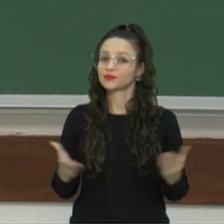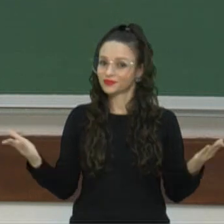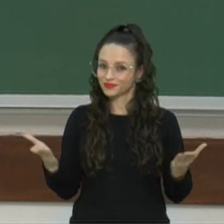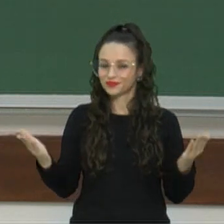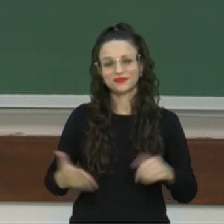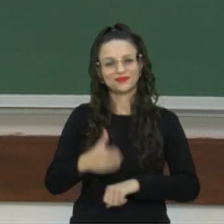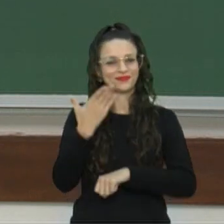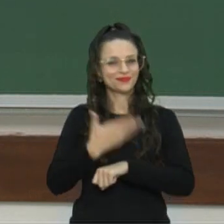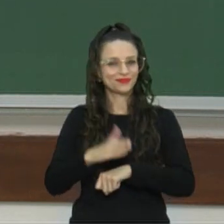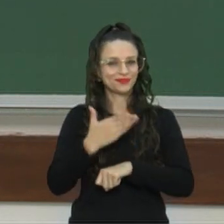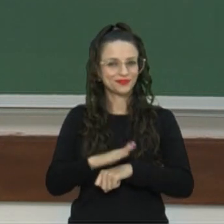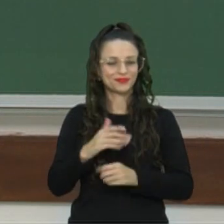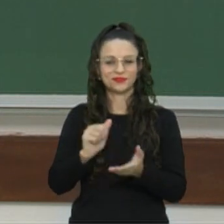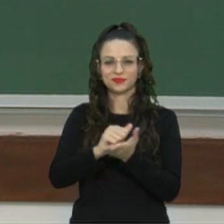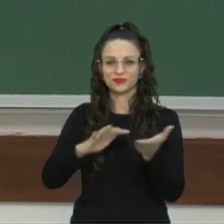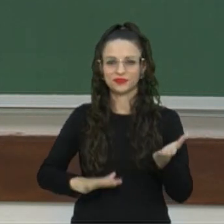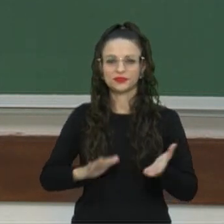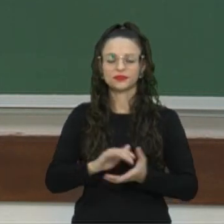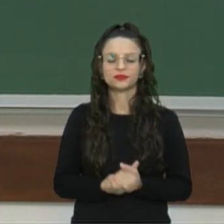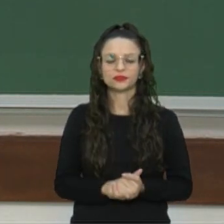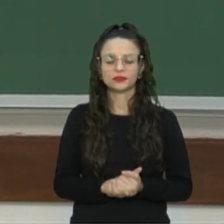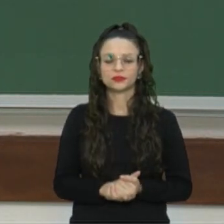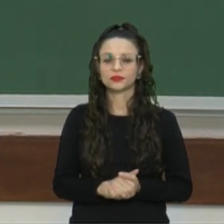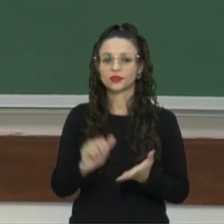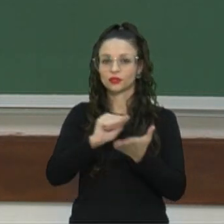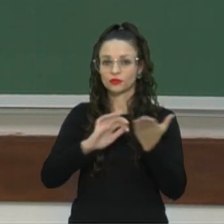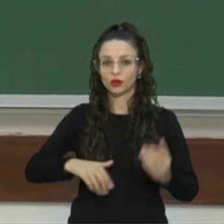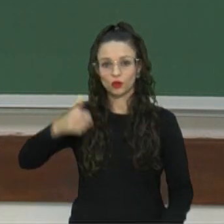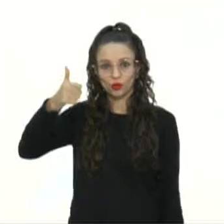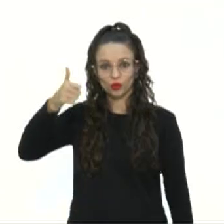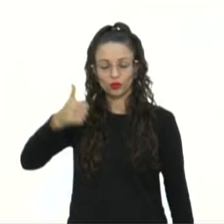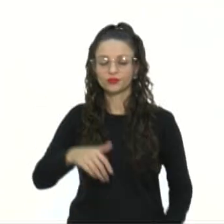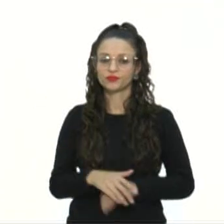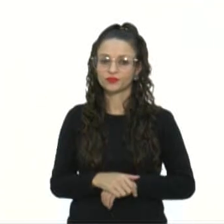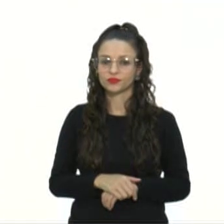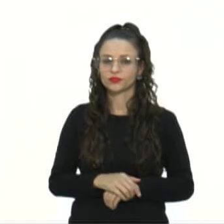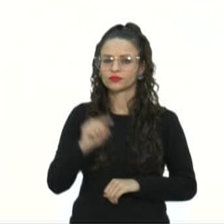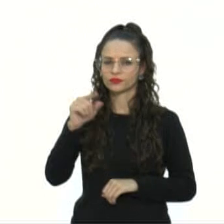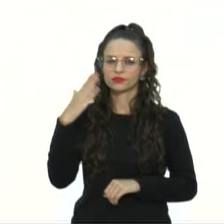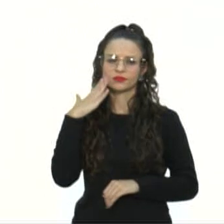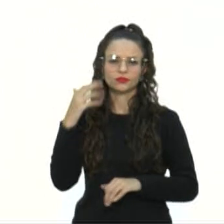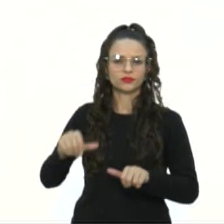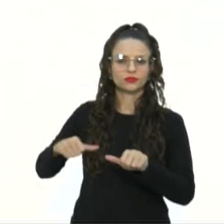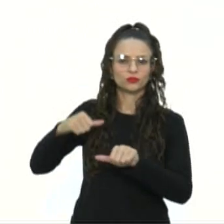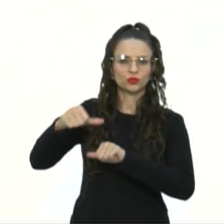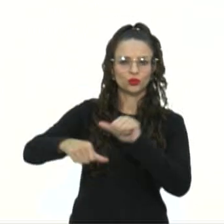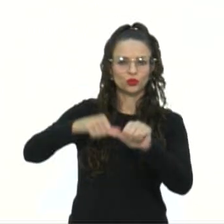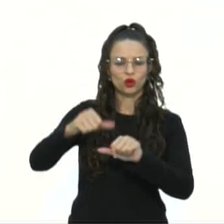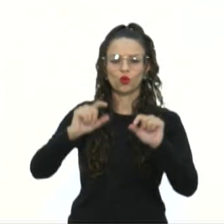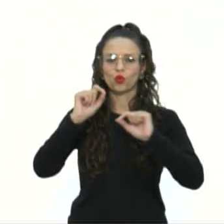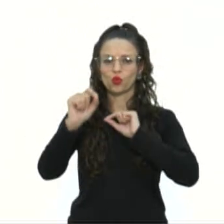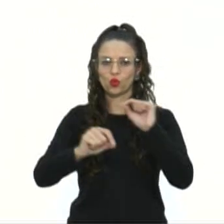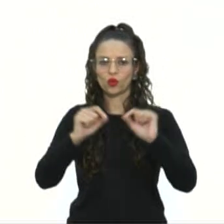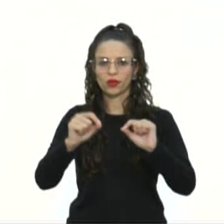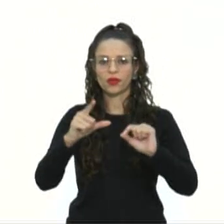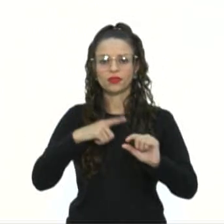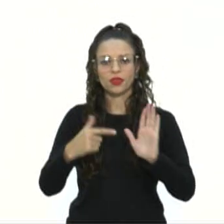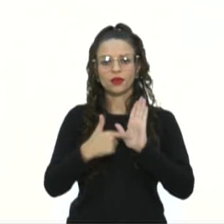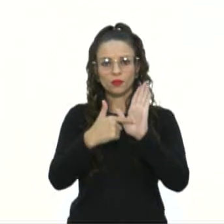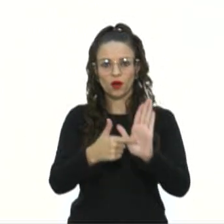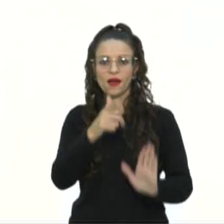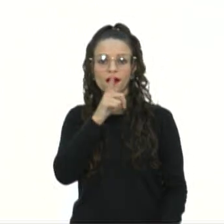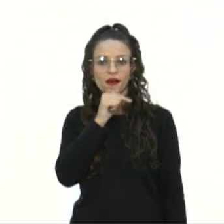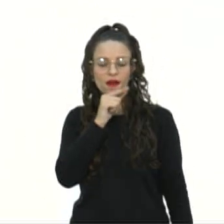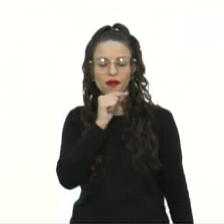Agora vamos fazer um exercício. Atividade 1. Considere as transformações a que é submetida uma amostra de